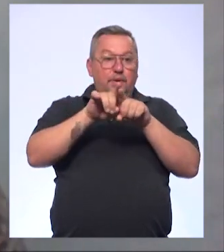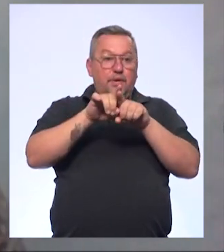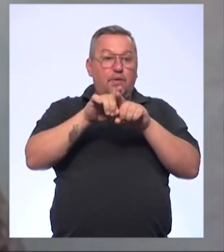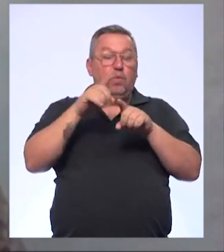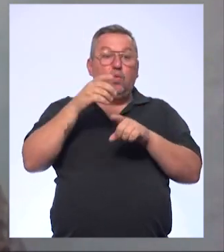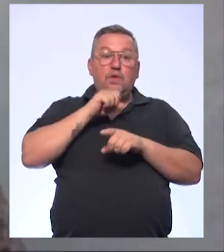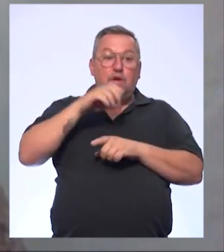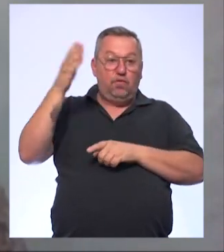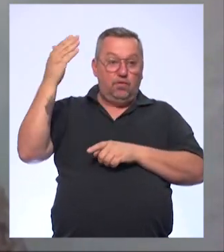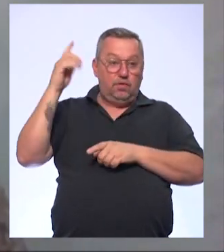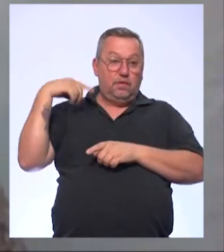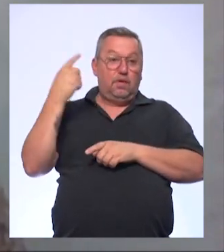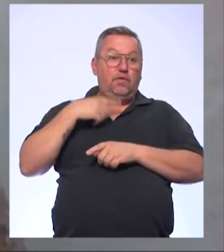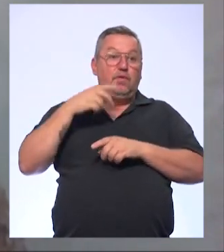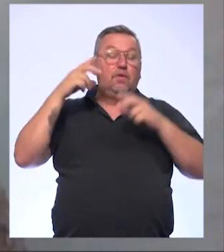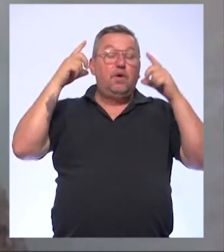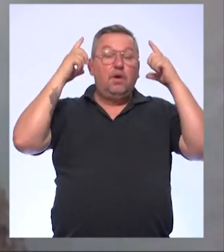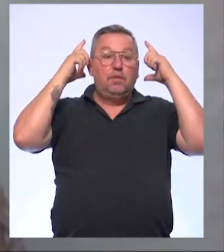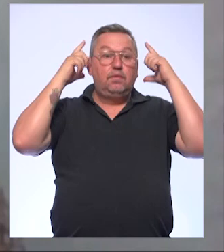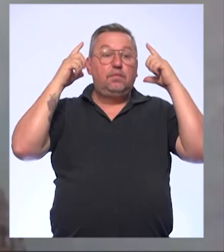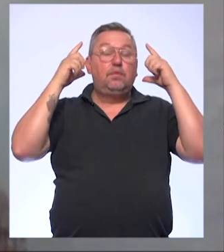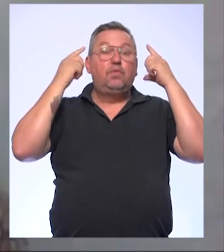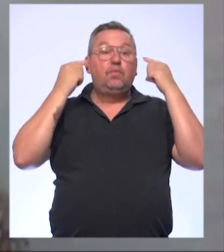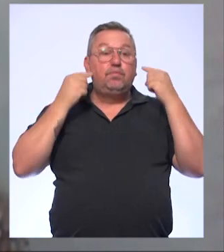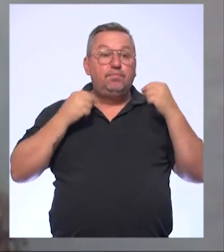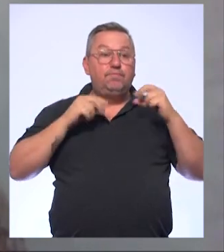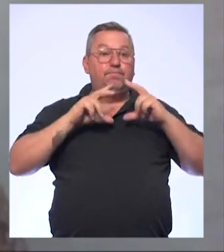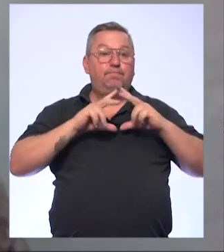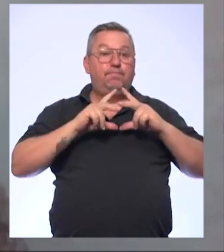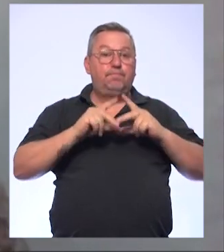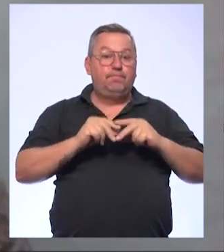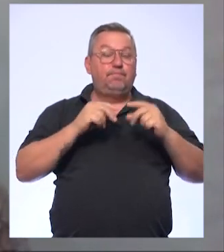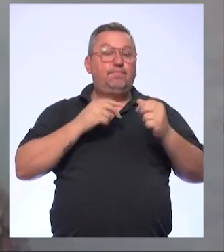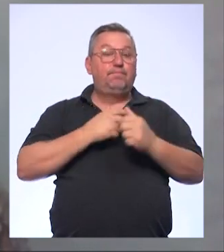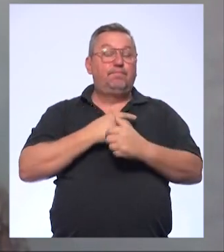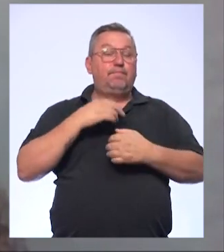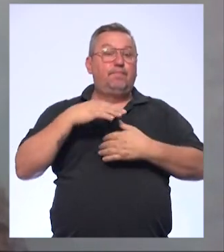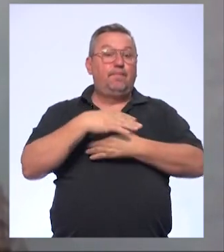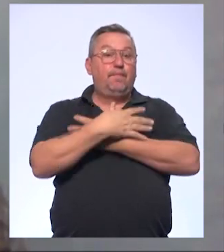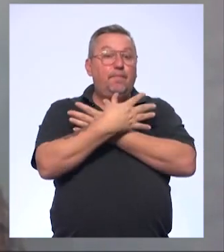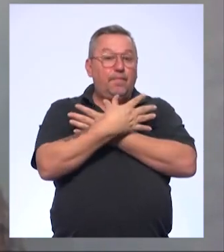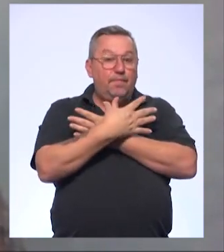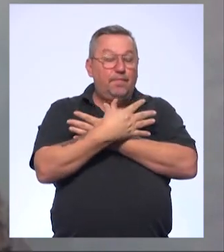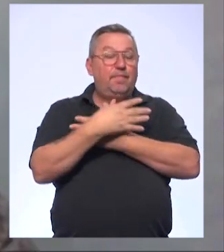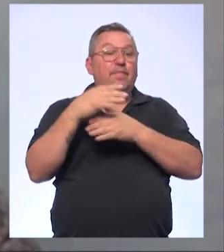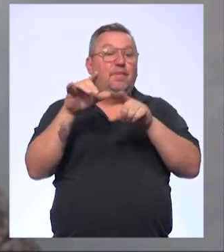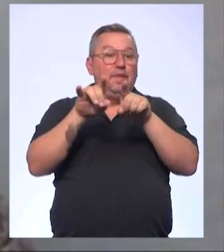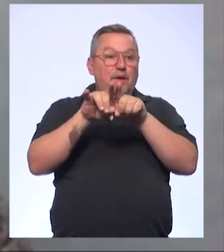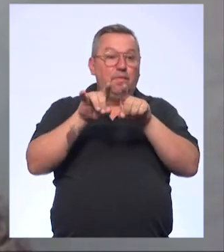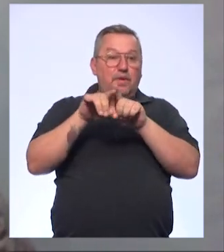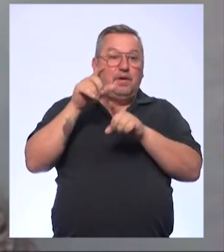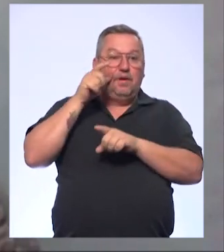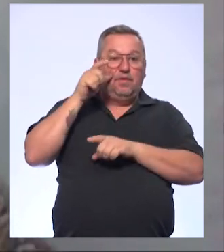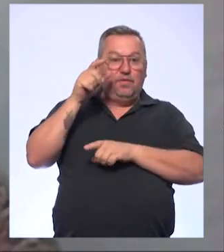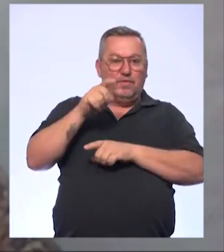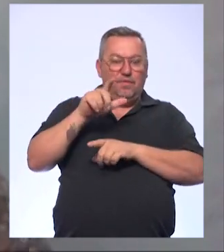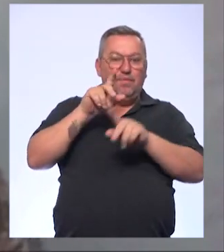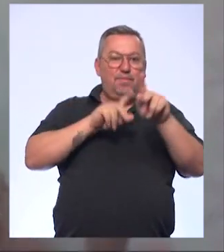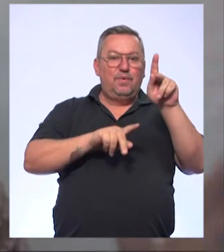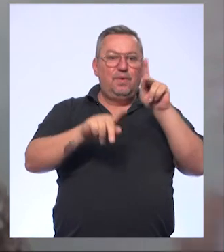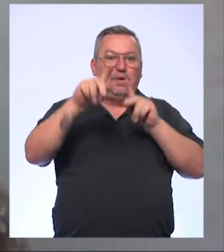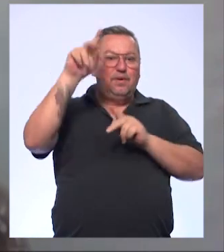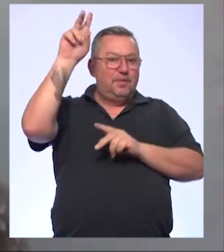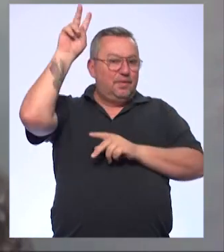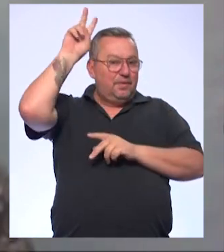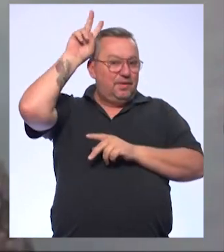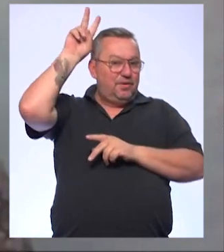estudamos os incas, os maias, os astecas. Nós já estudamos inclusive as populações